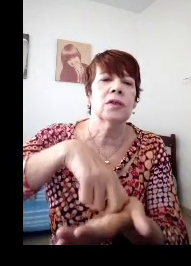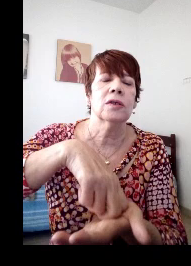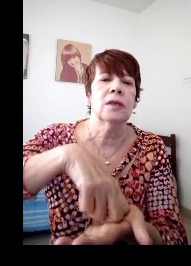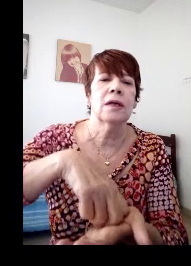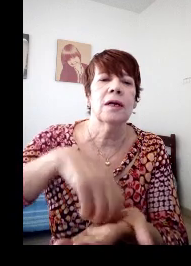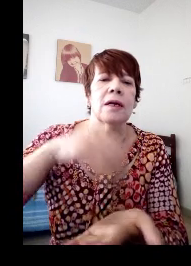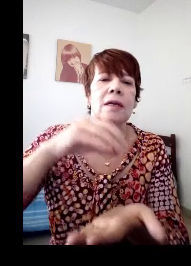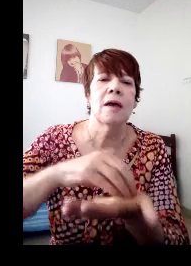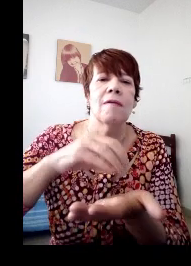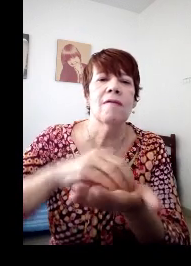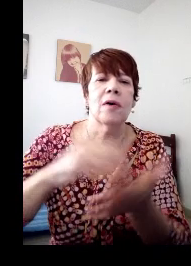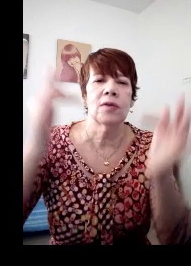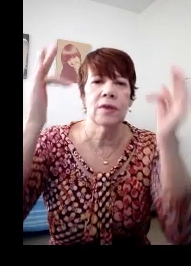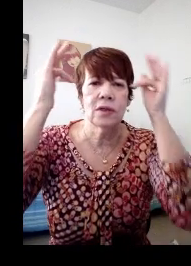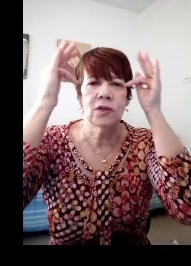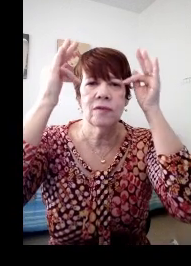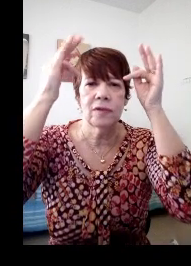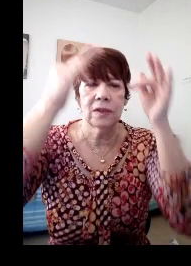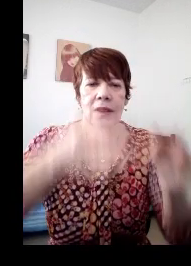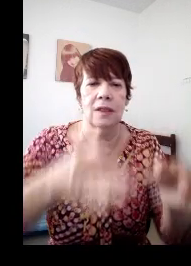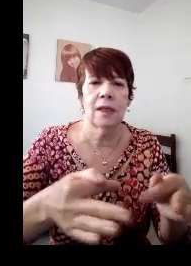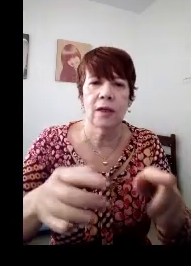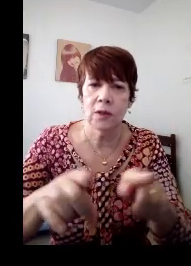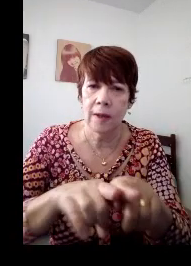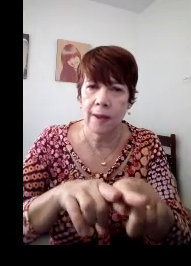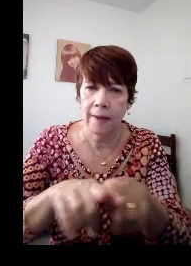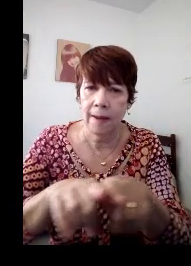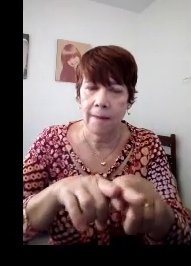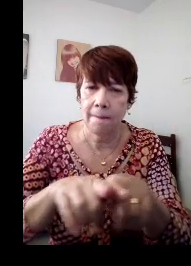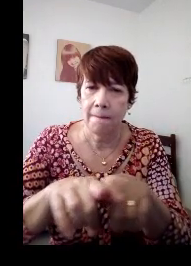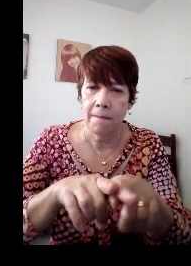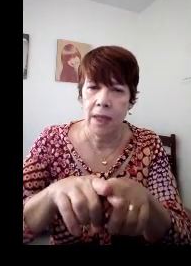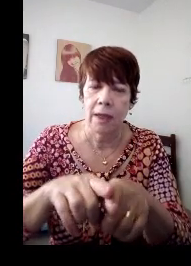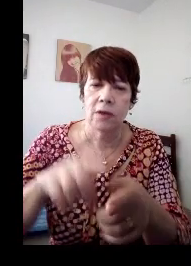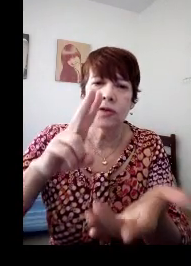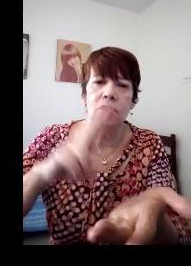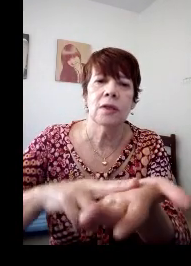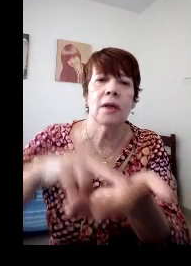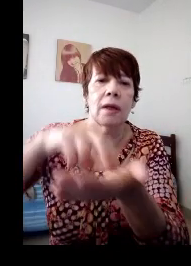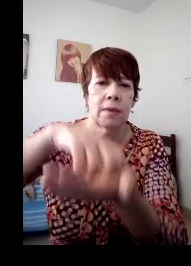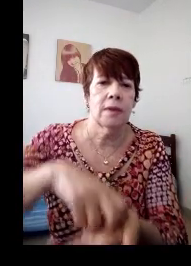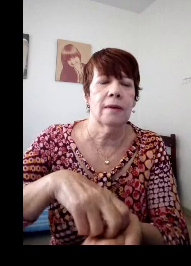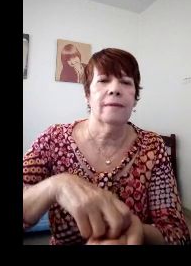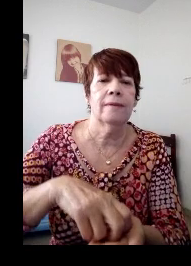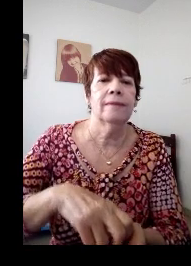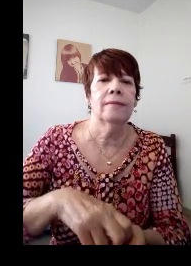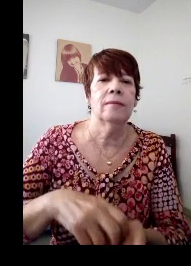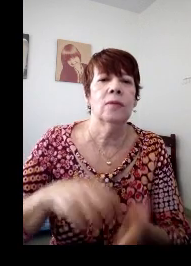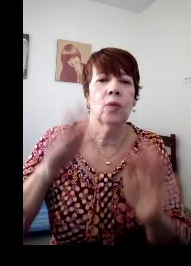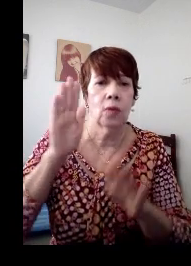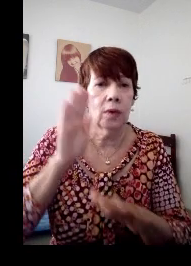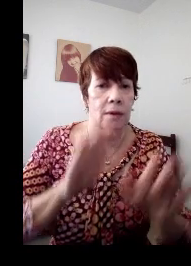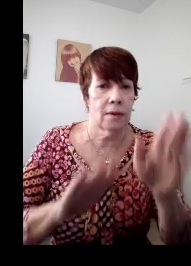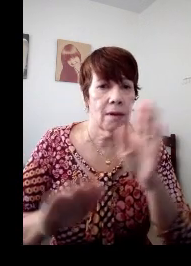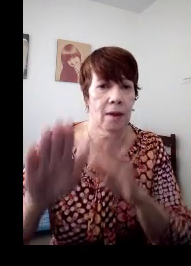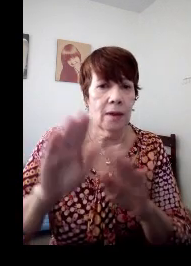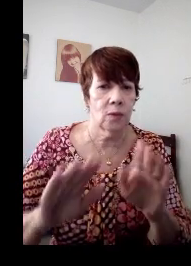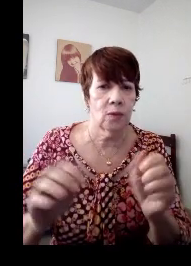te repreenderá. Veja bem, com Deus não se brinca.